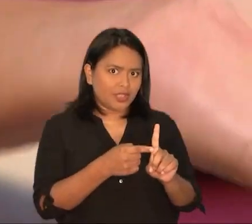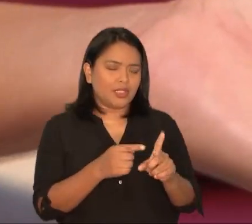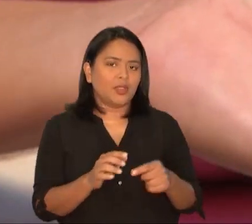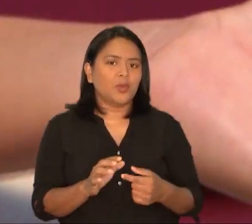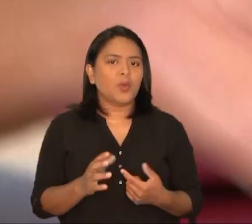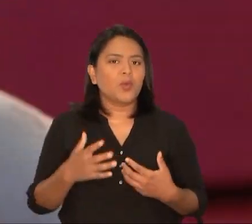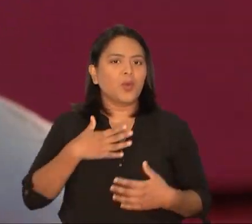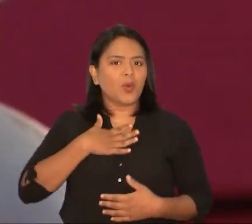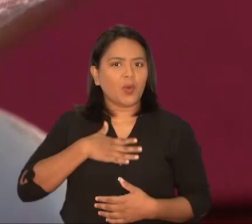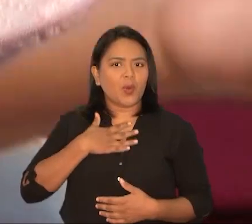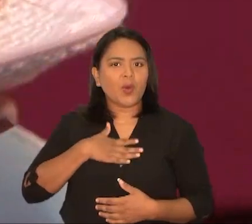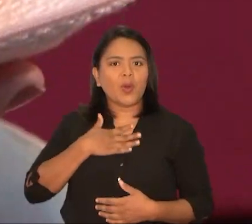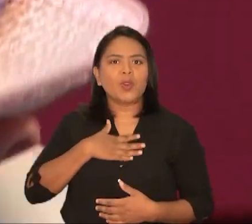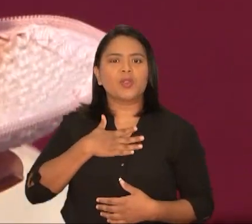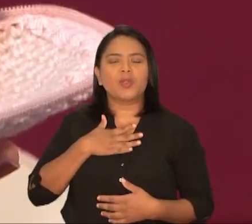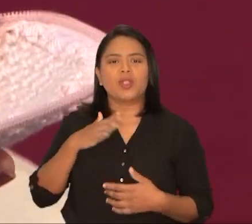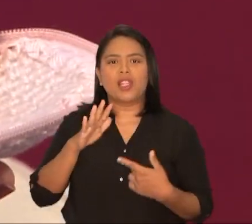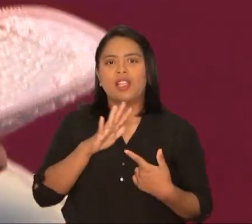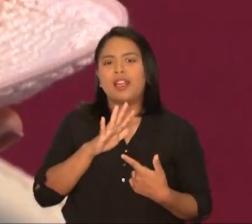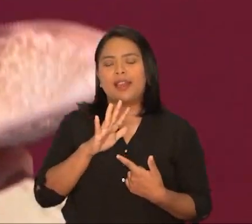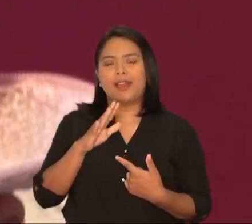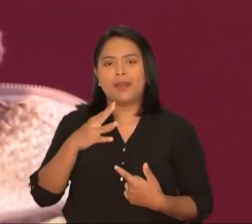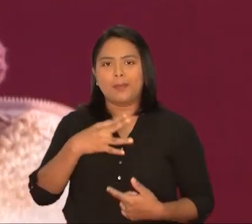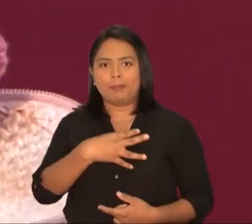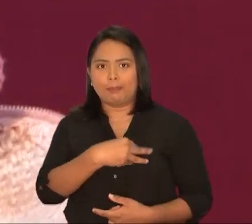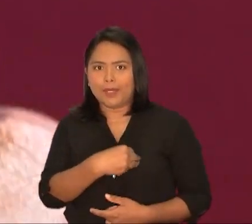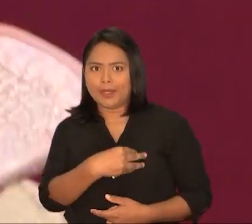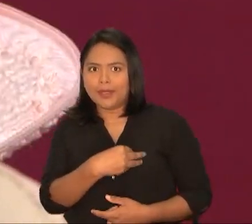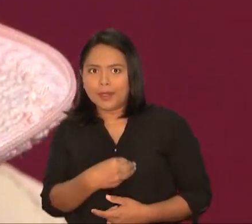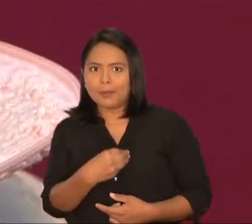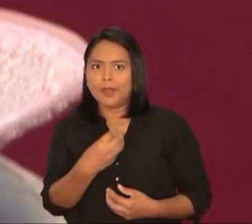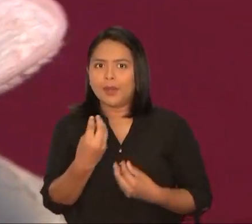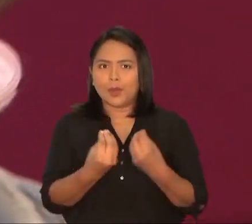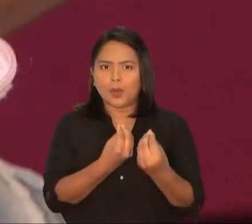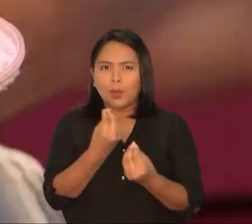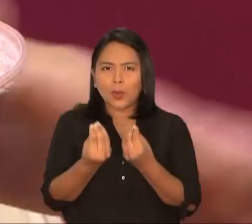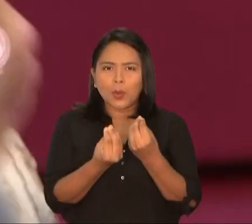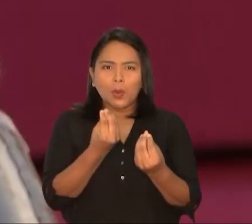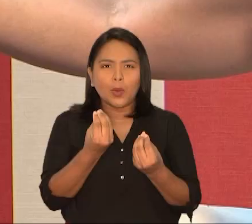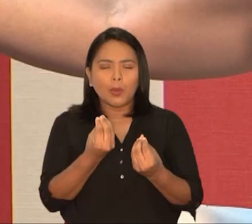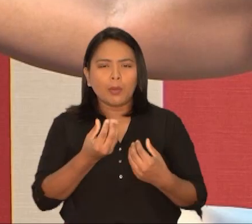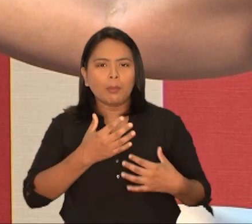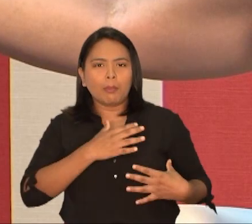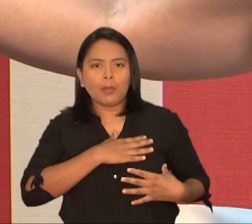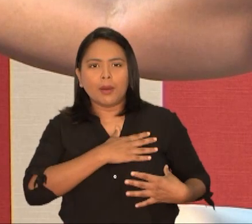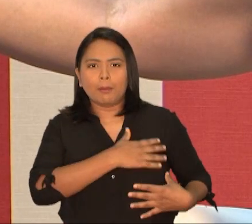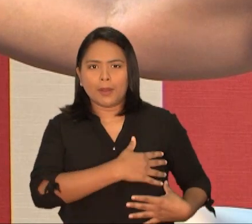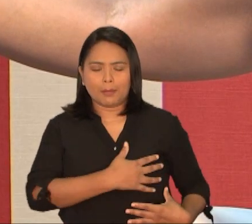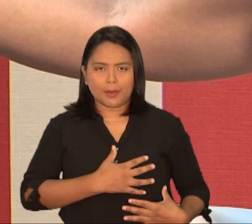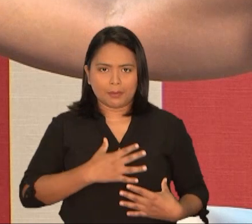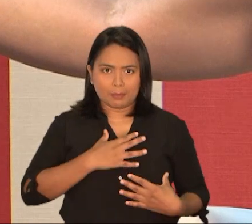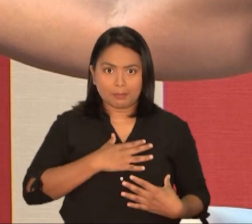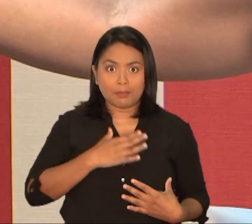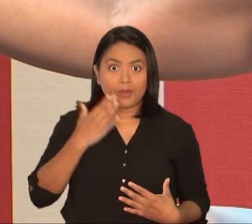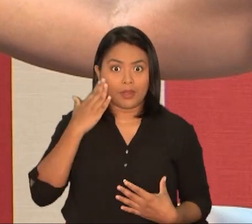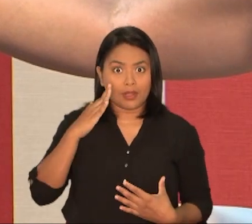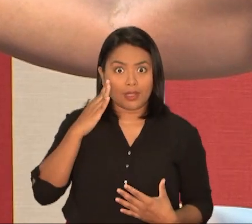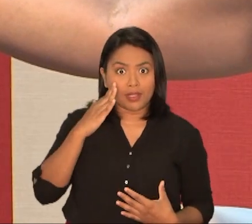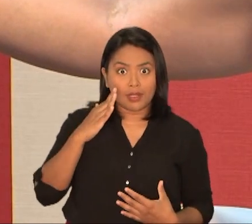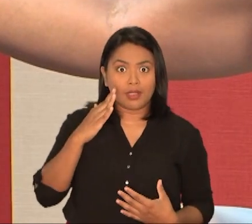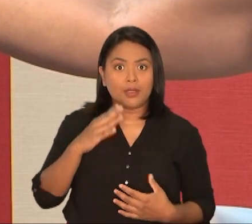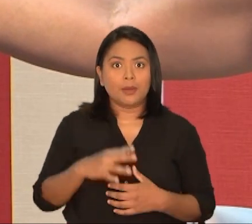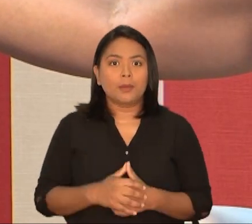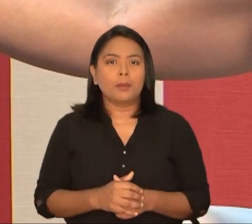bem como que são as nossas mamas por dentro. Então, de forma assim, bem didática, para que a gente entenda melhor, as mamas são como se